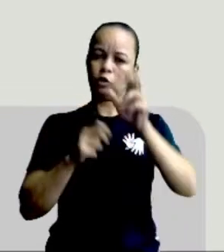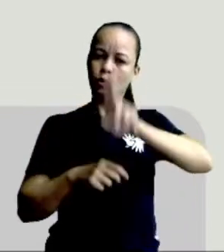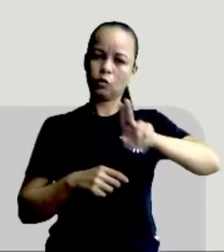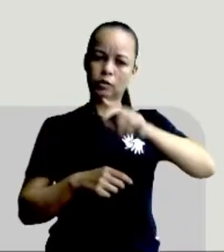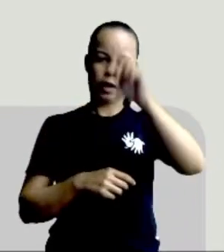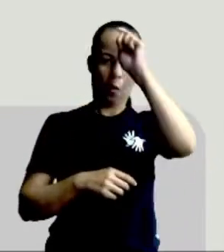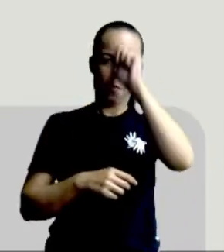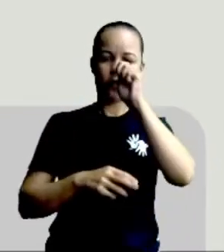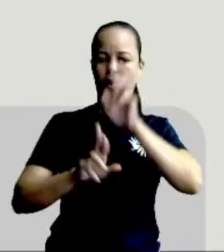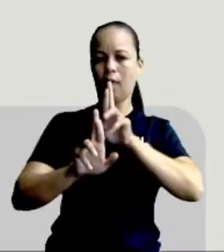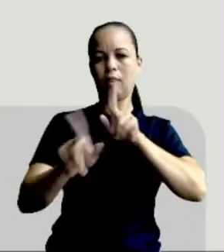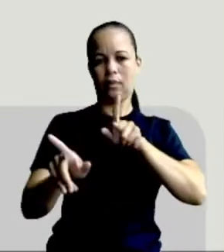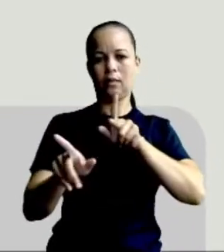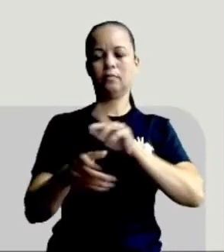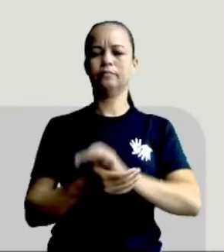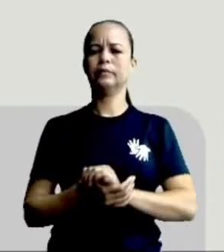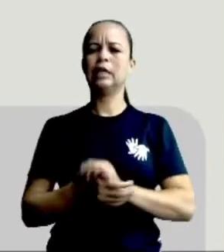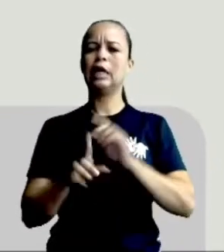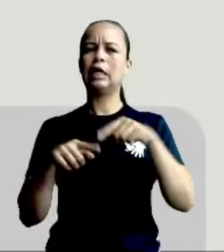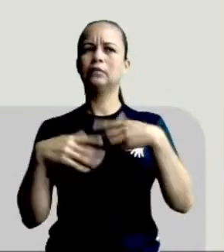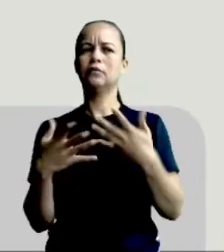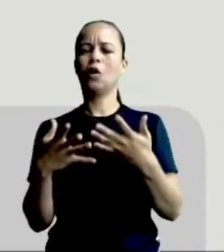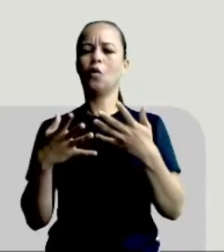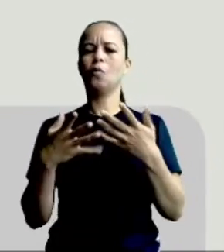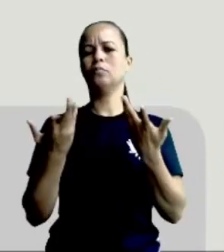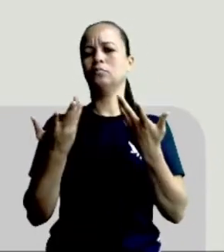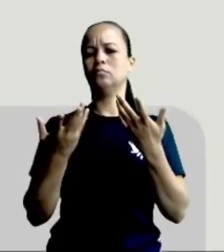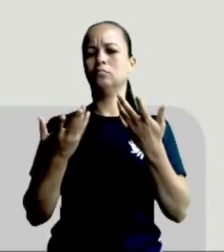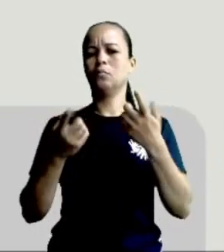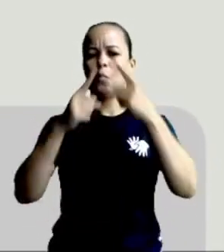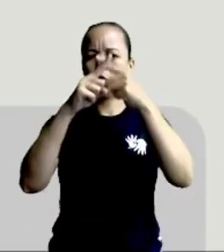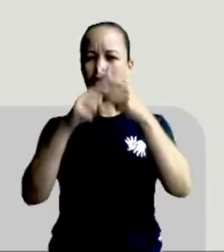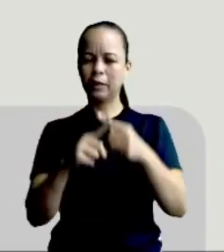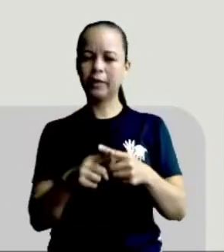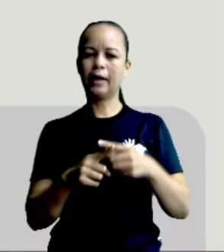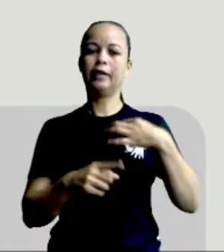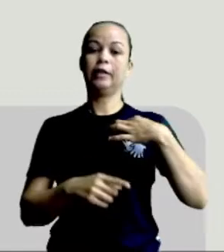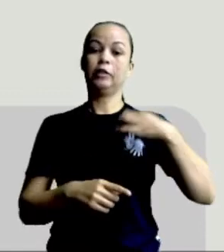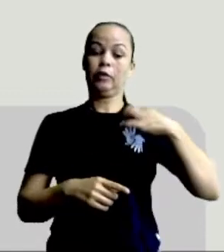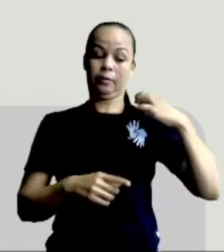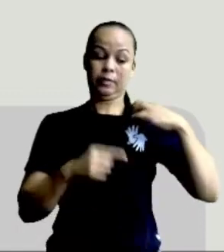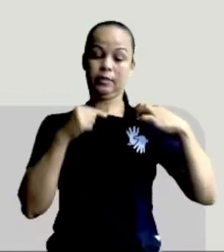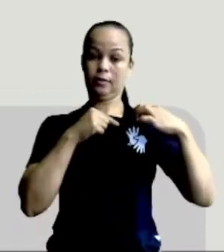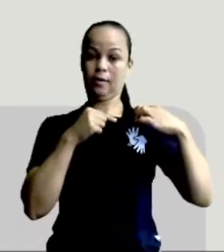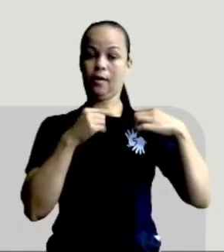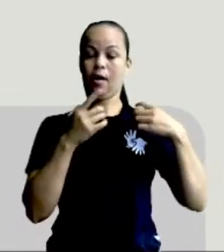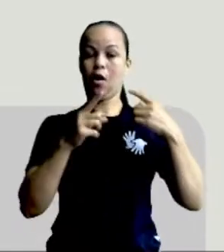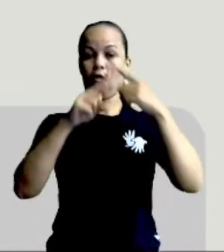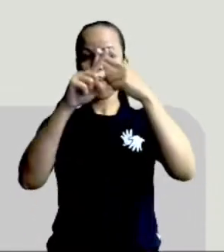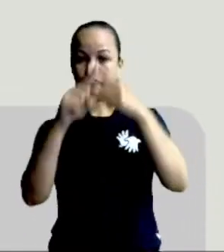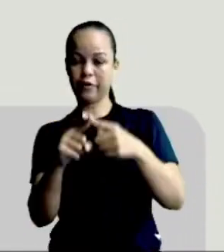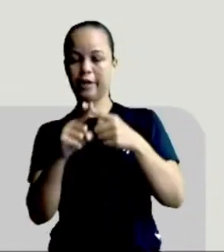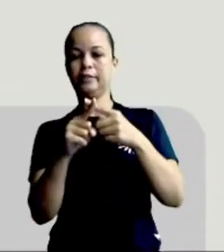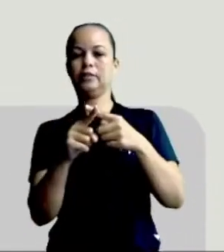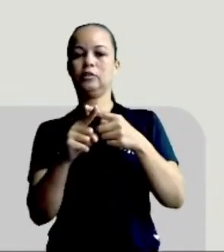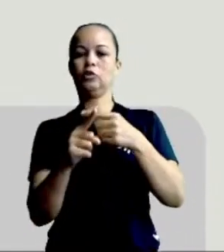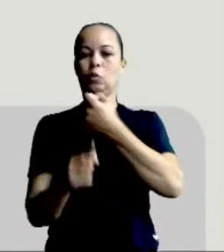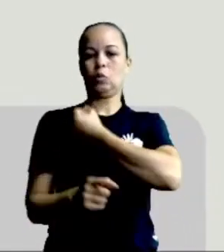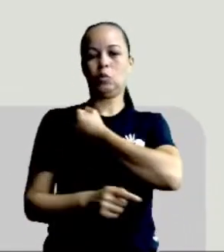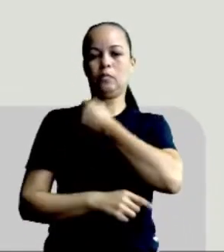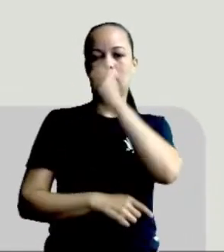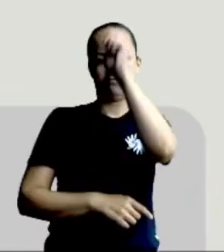diferentes. Então, multiplicaremos o número de camisetas vezes o número de